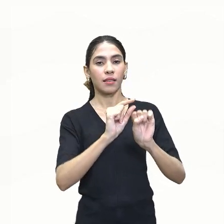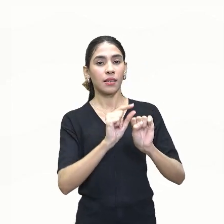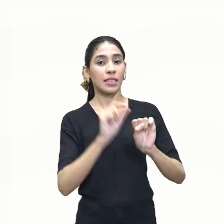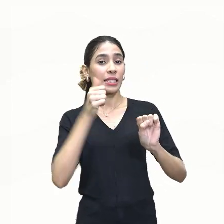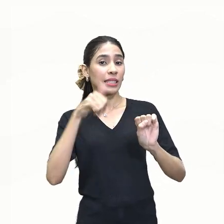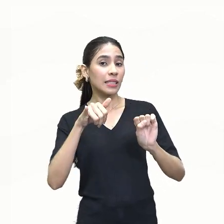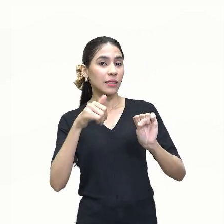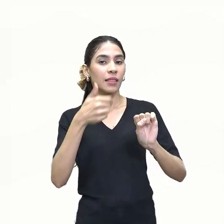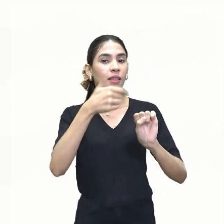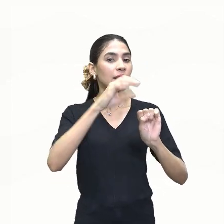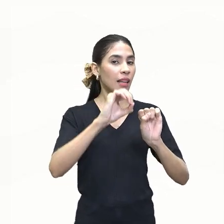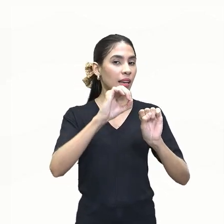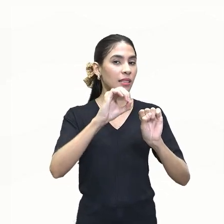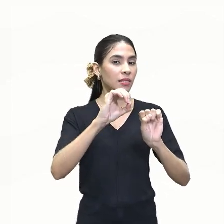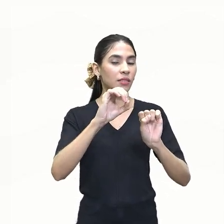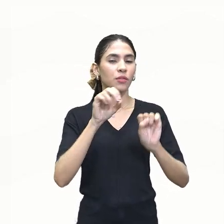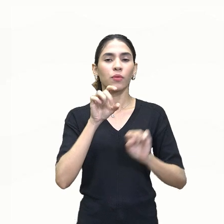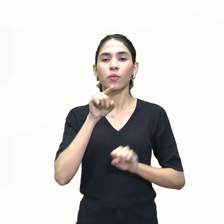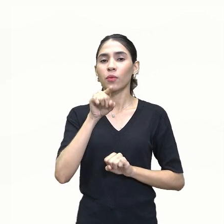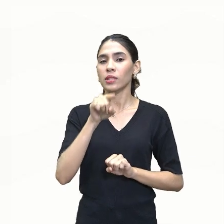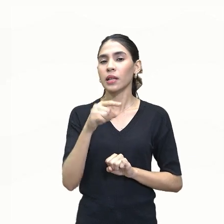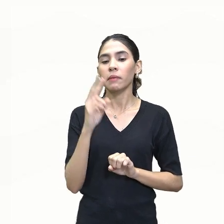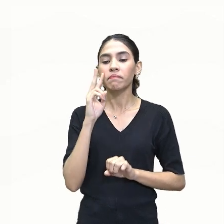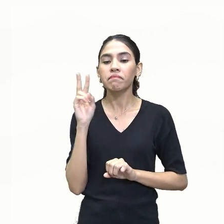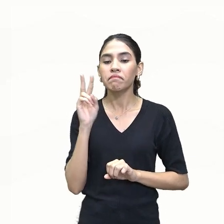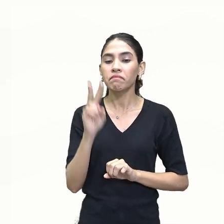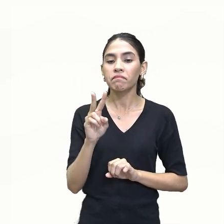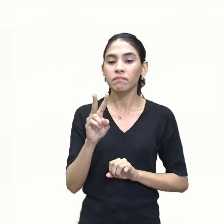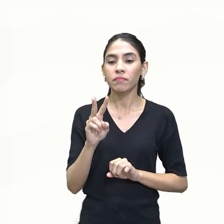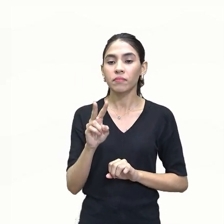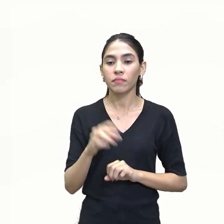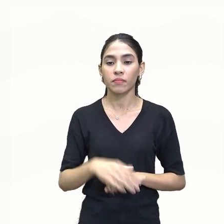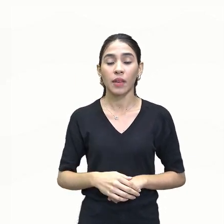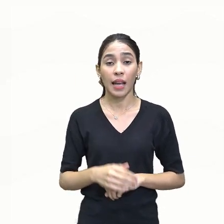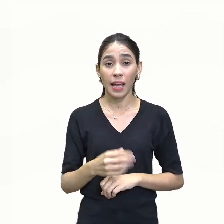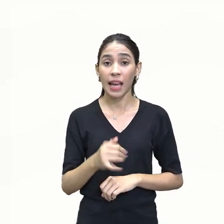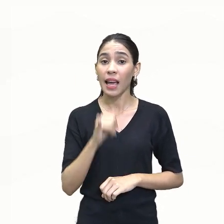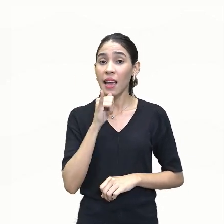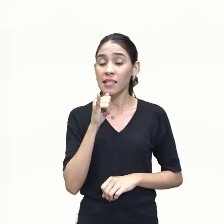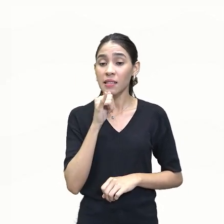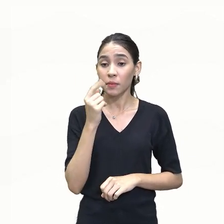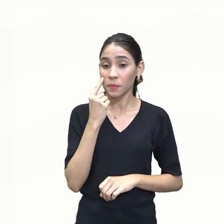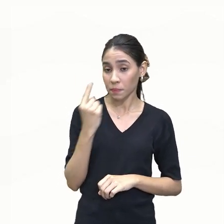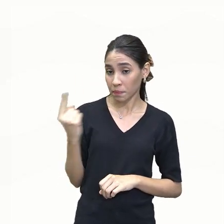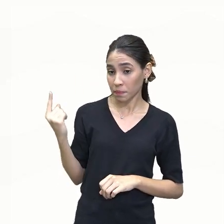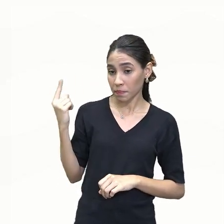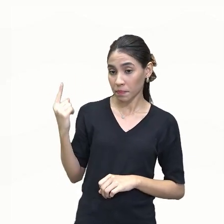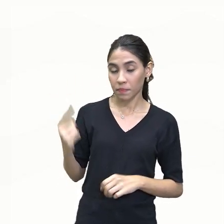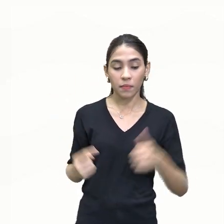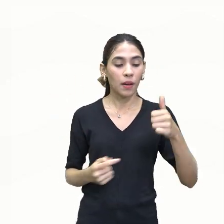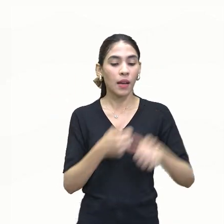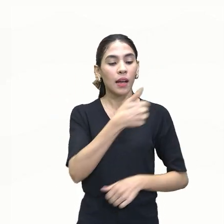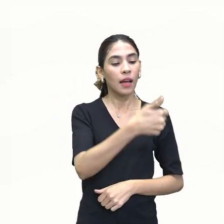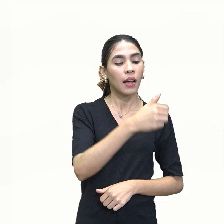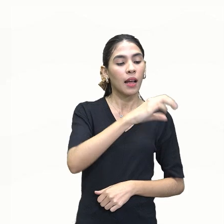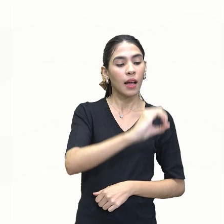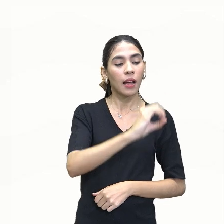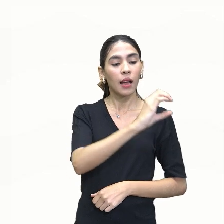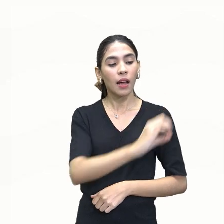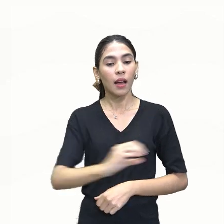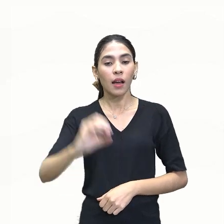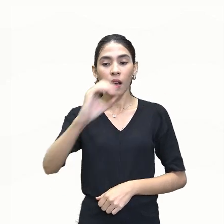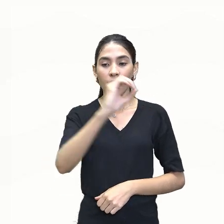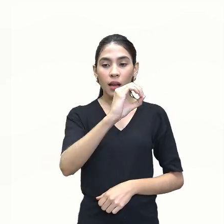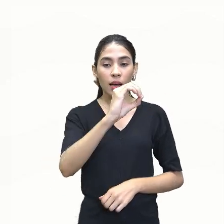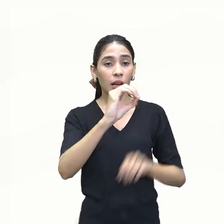é 10, eu vou só olhar aqui, ó, para o expoente, certo? E vou colocar aqui